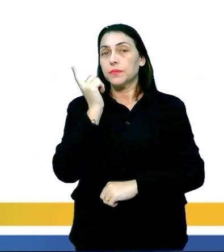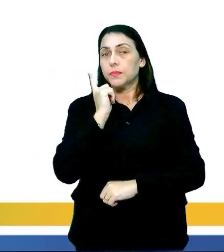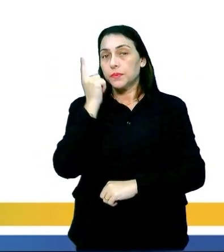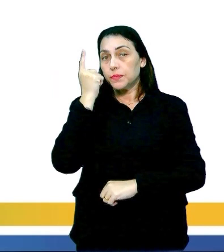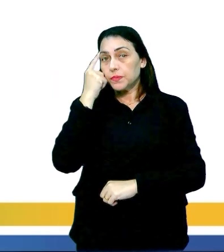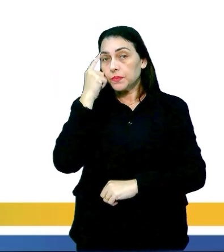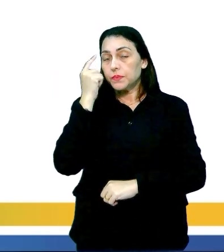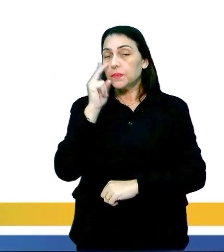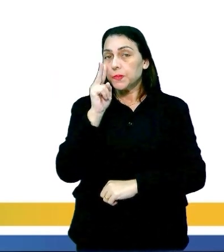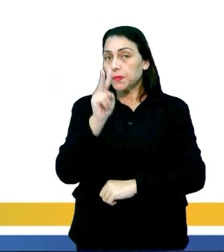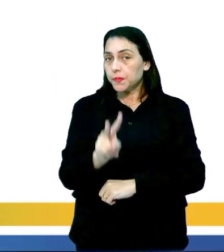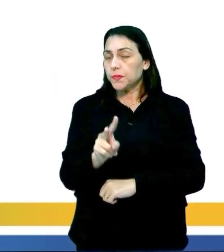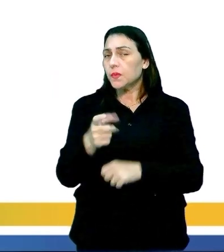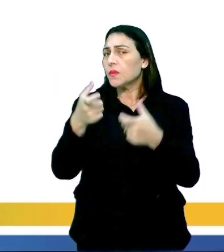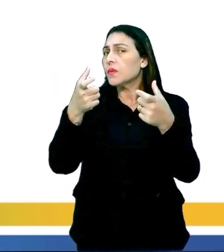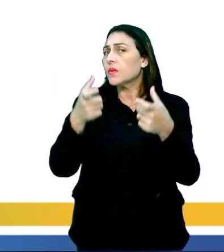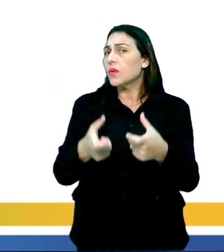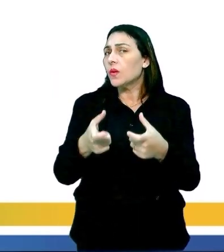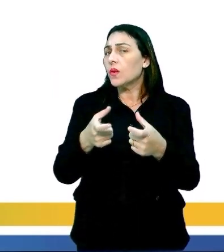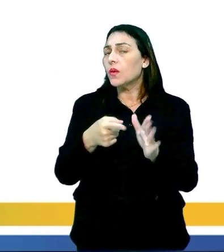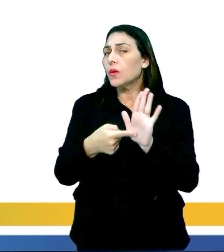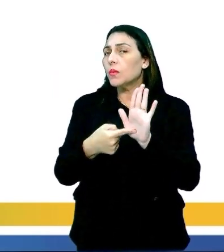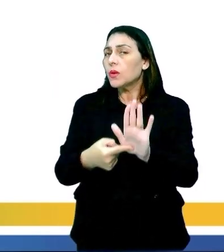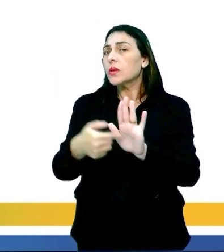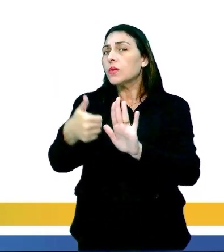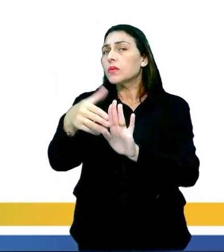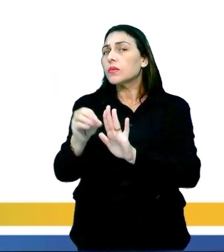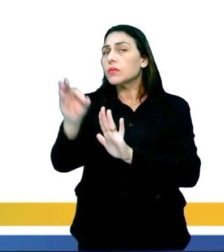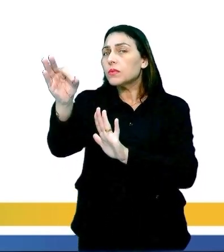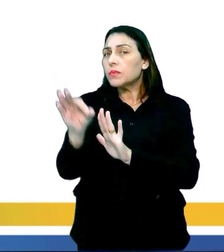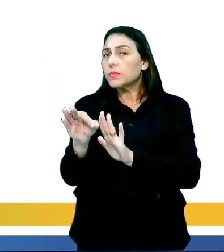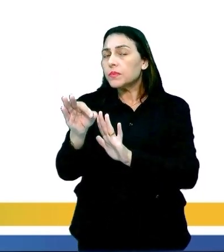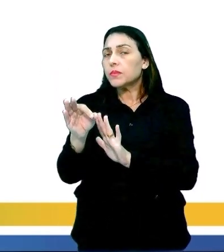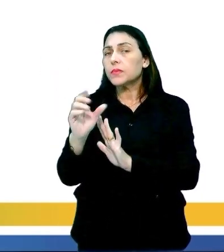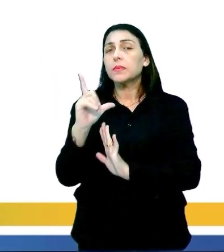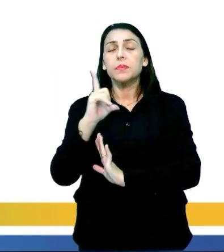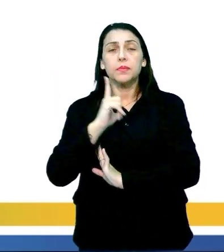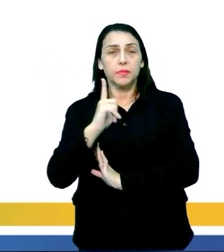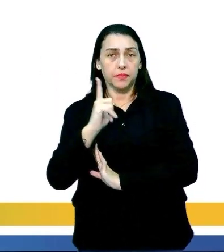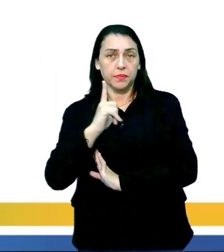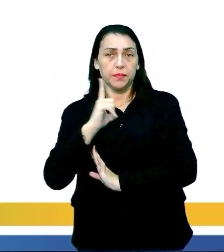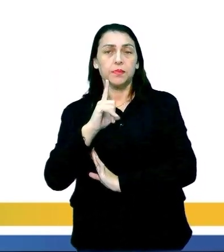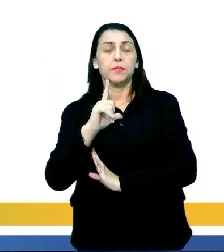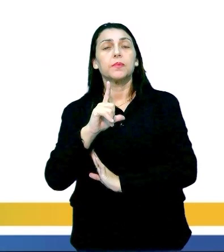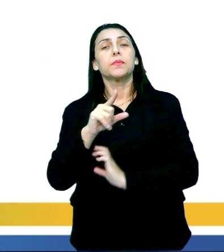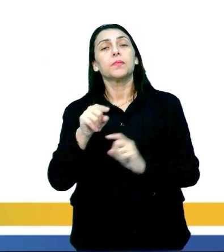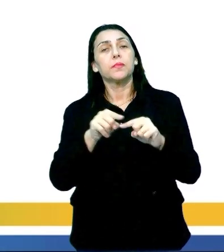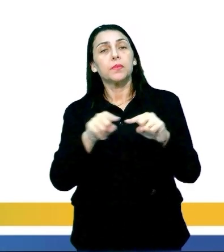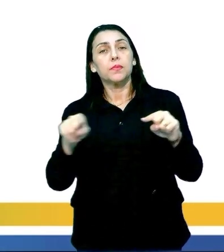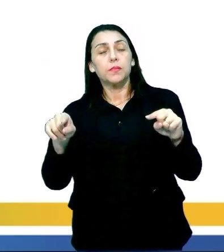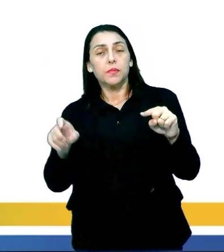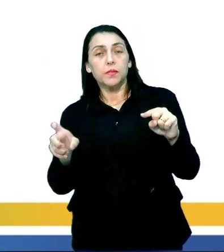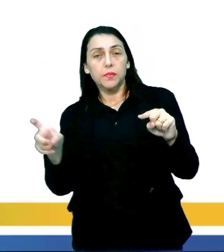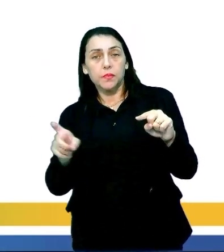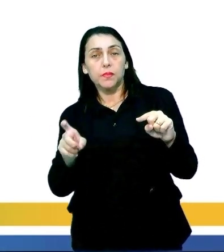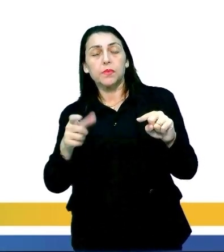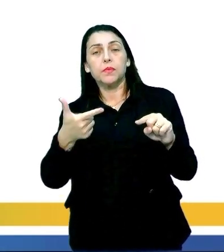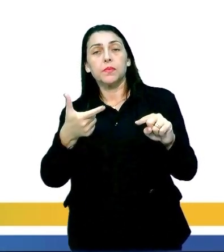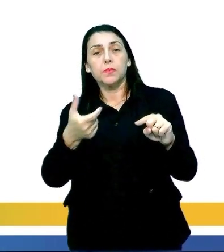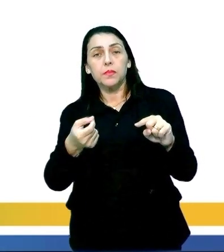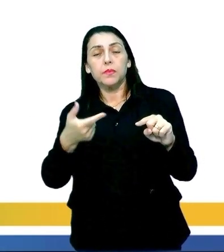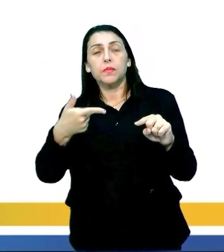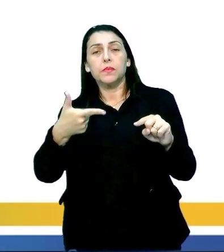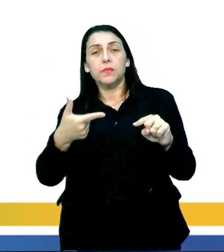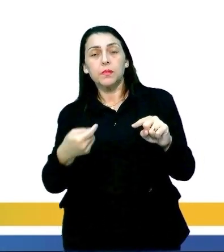ó. Aonde é que vai aparecer os 10% aí? Que nós temos no eixo Y, 0, 20,